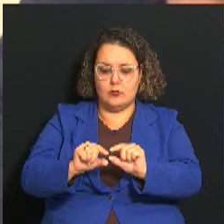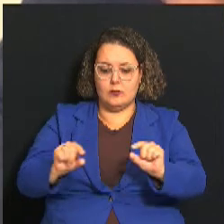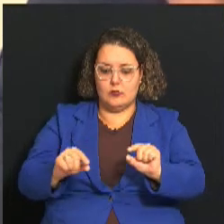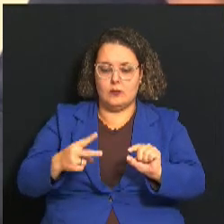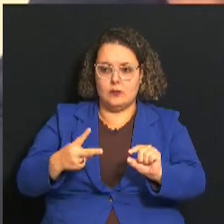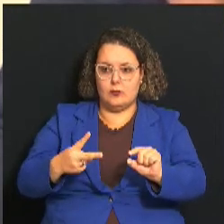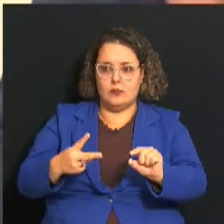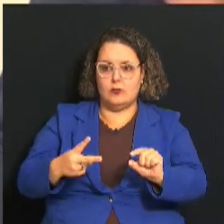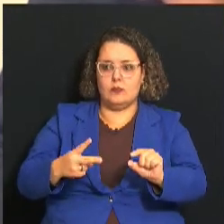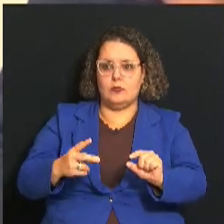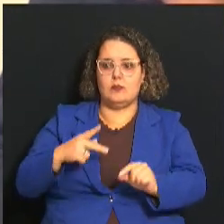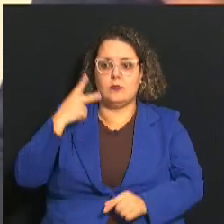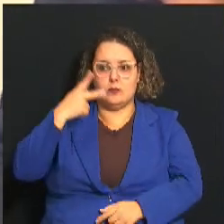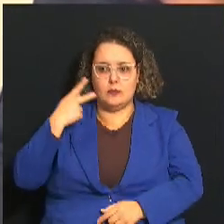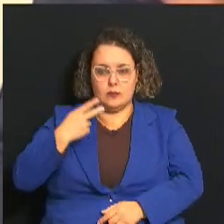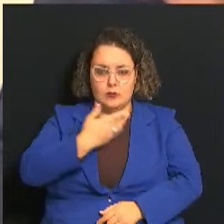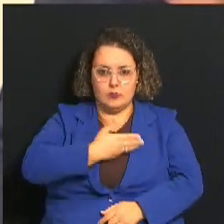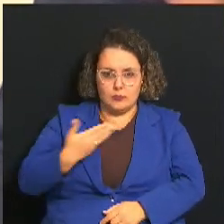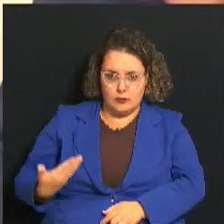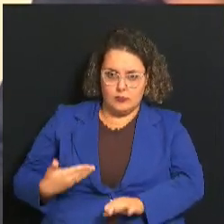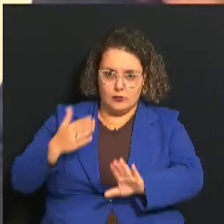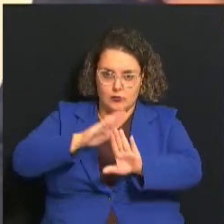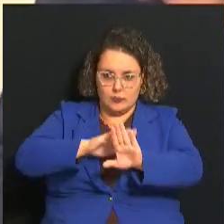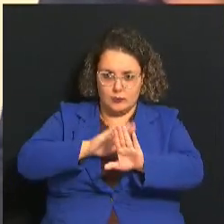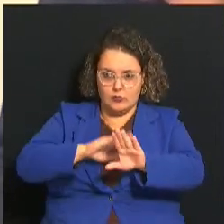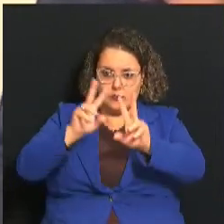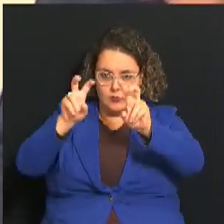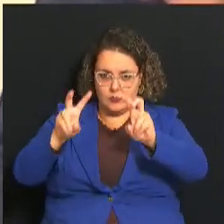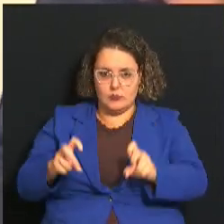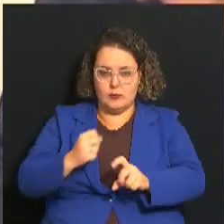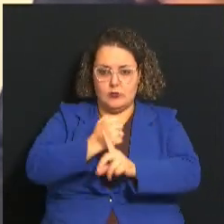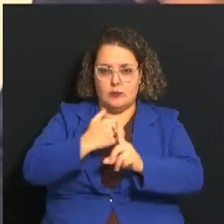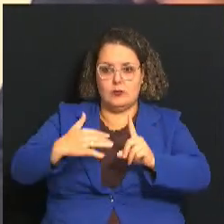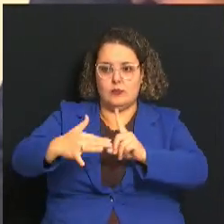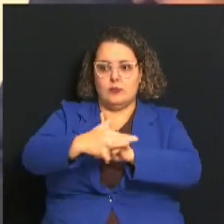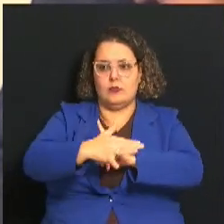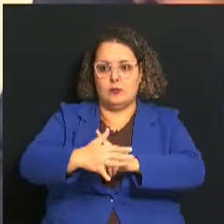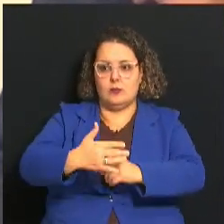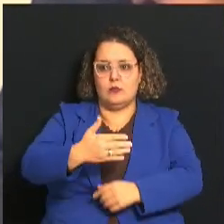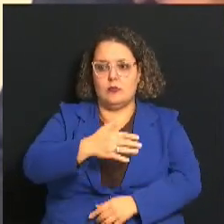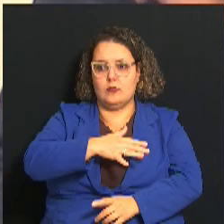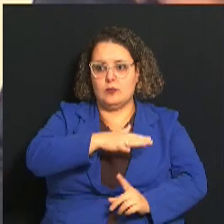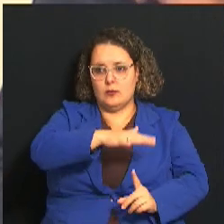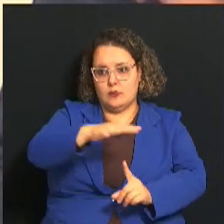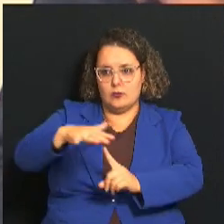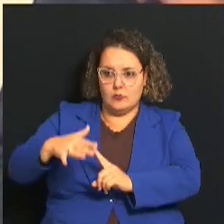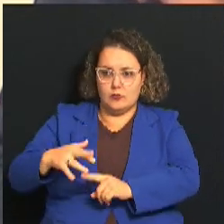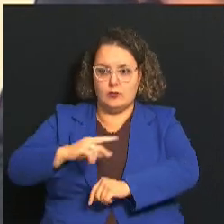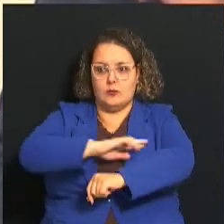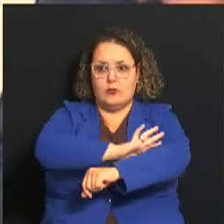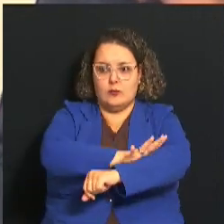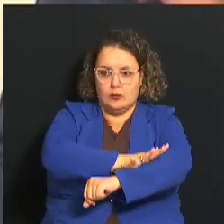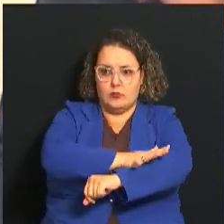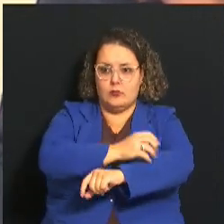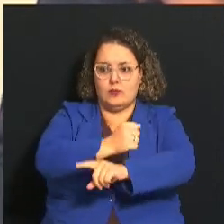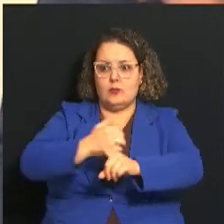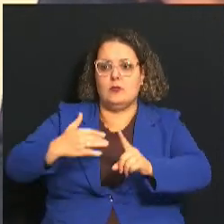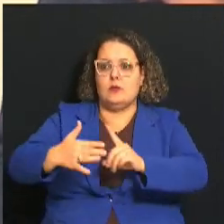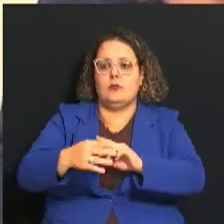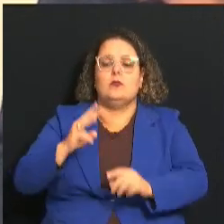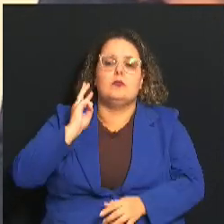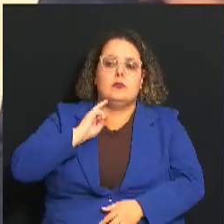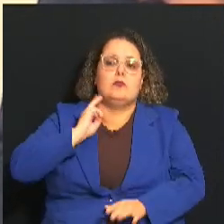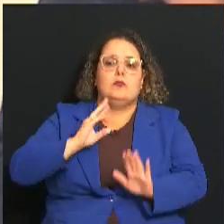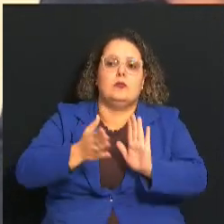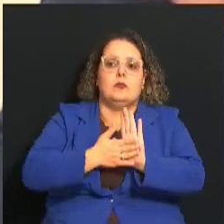acompanhar políticas públicas e ações referentes às questões socioambientais, racismo ambientais, e o Cecílio propõe, e